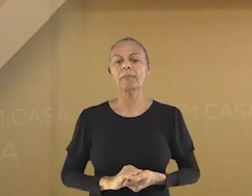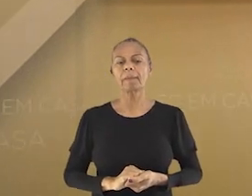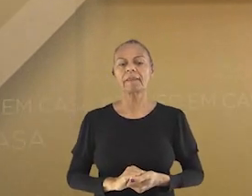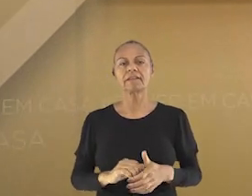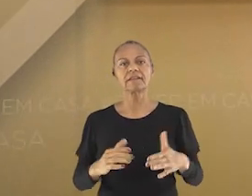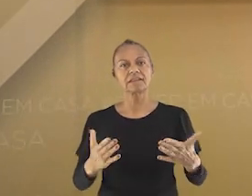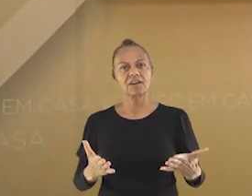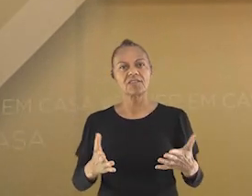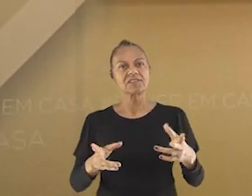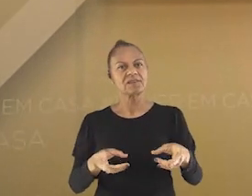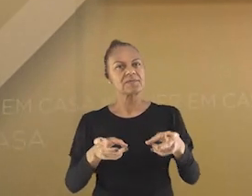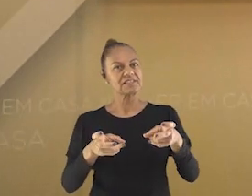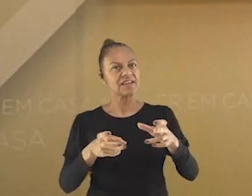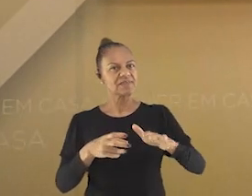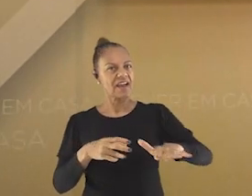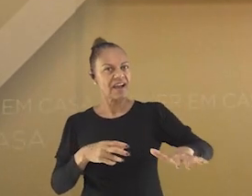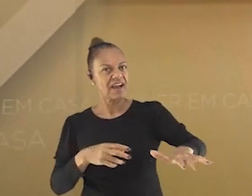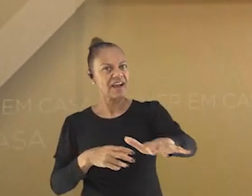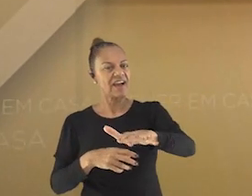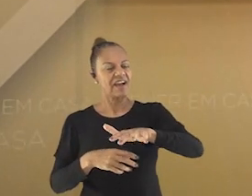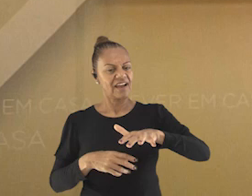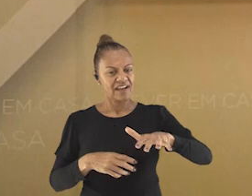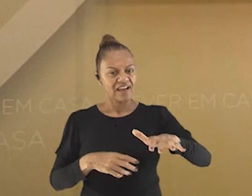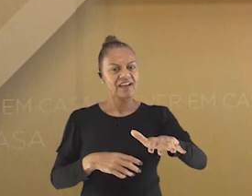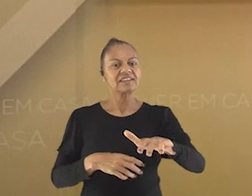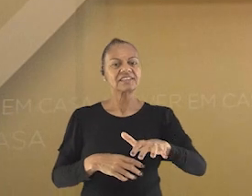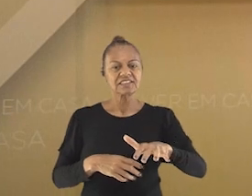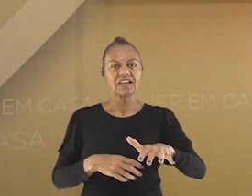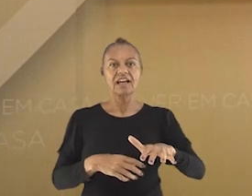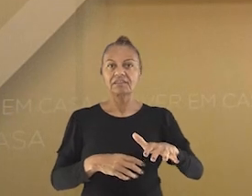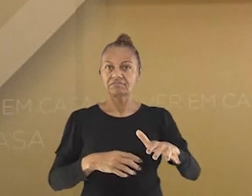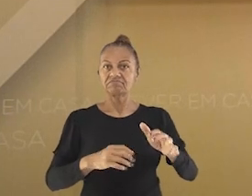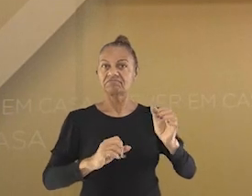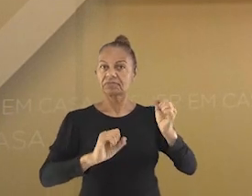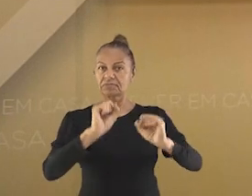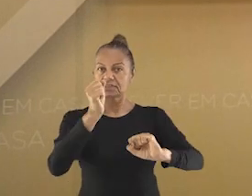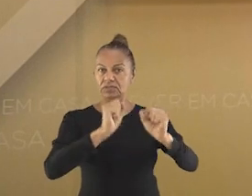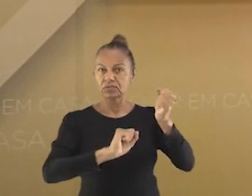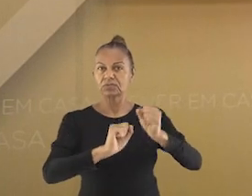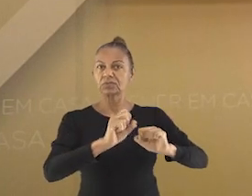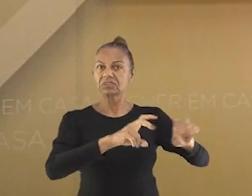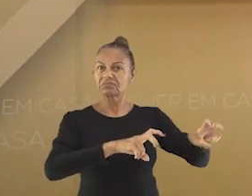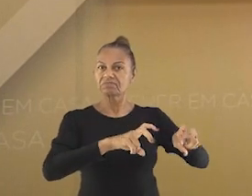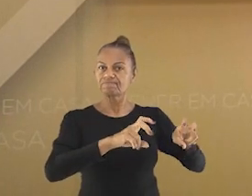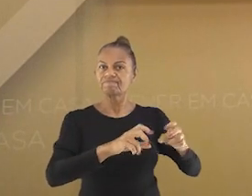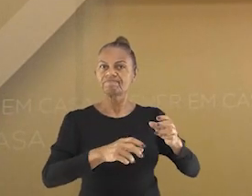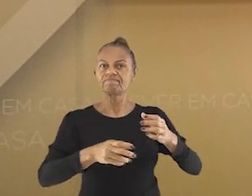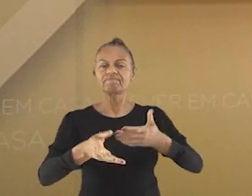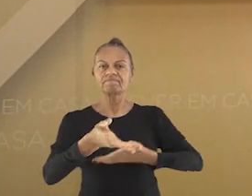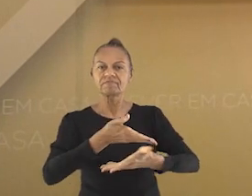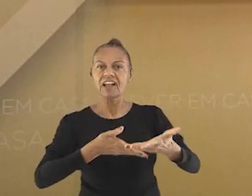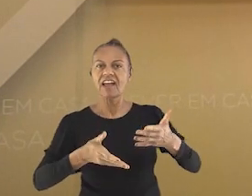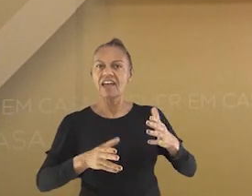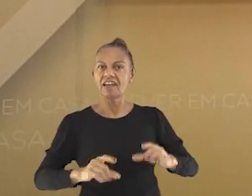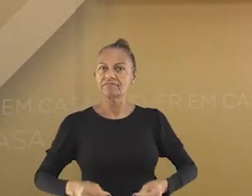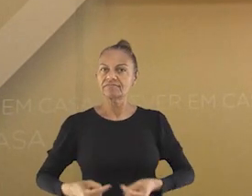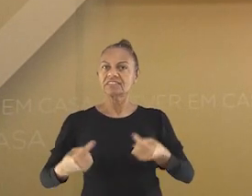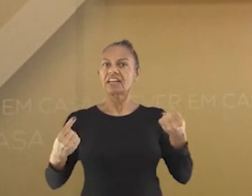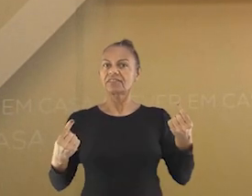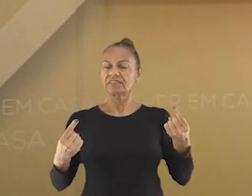município. Bom, dá para perceber que essa área da agroindústria é bastante